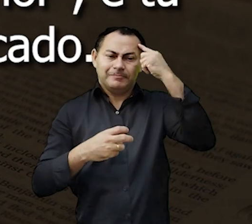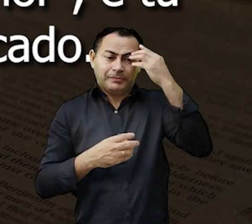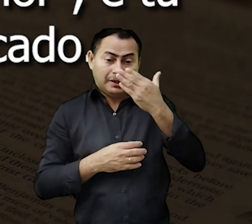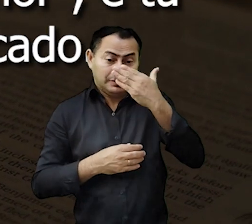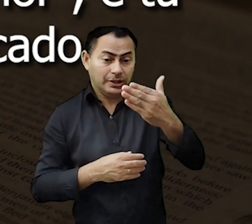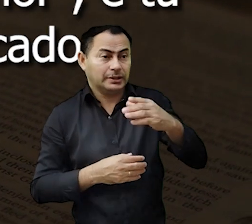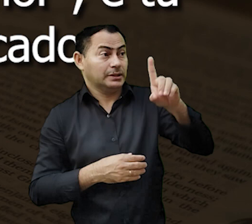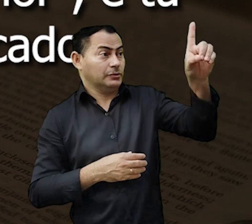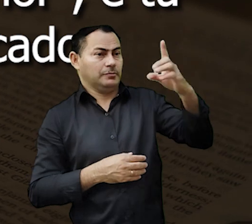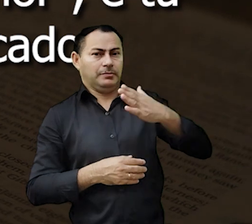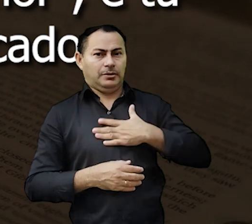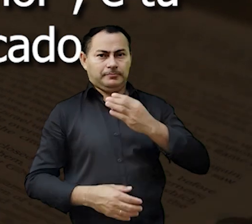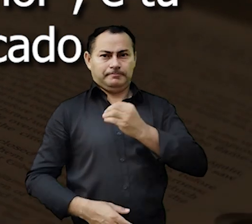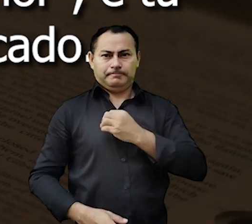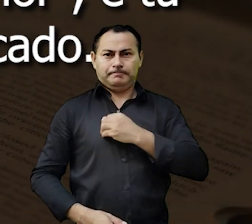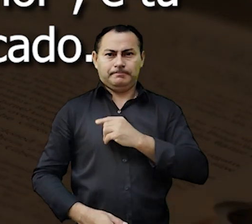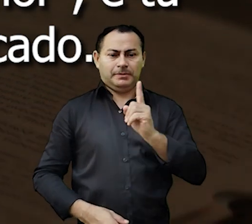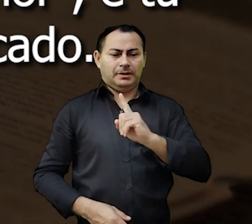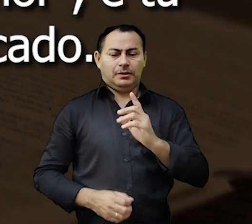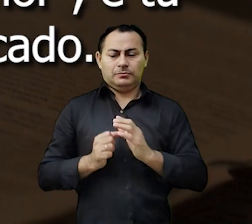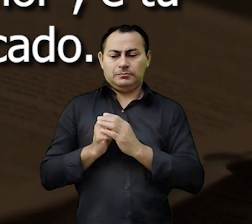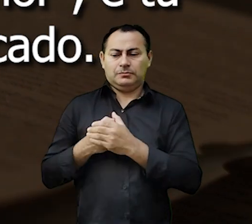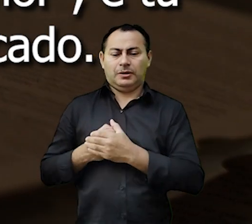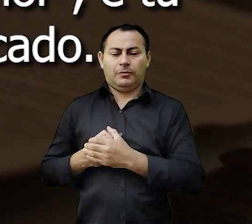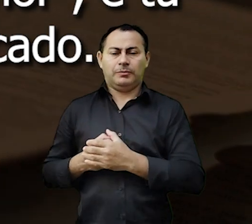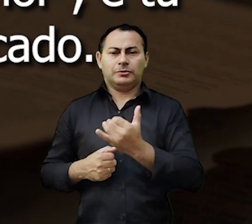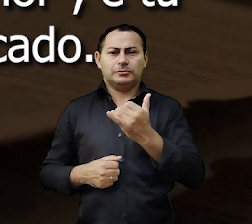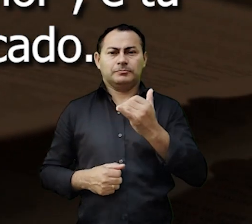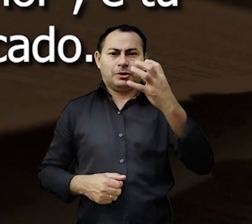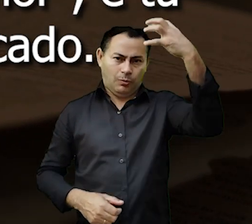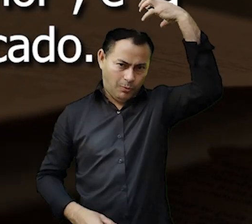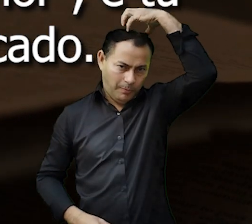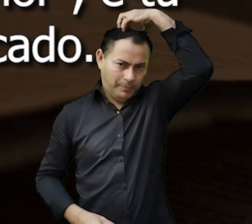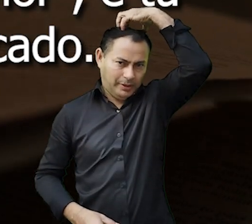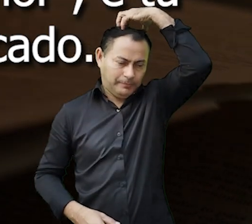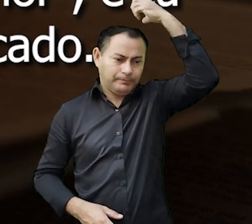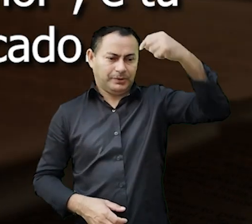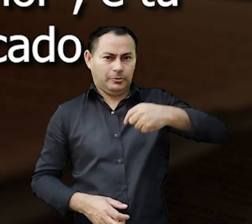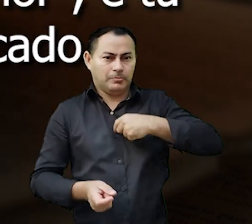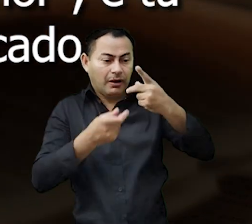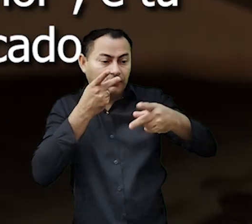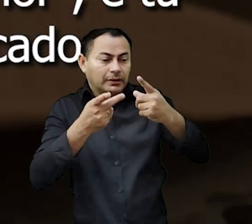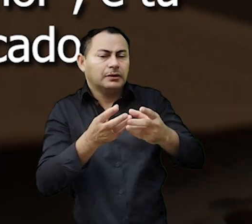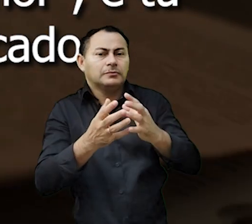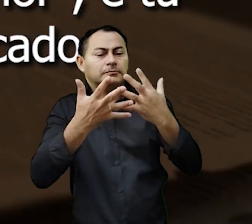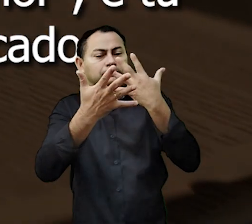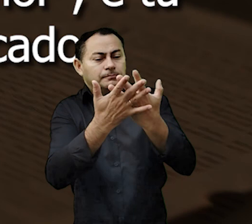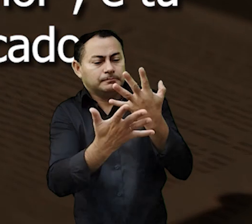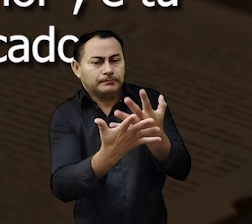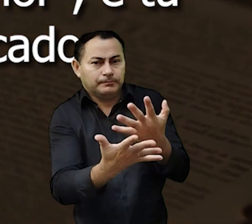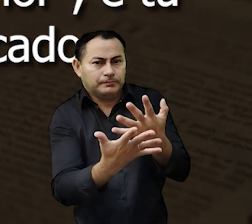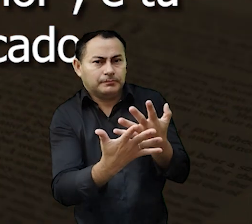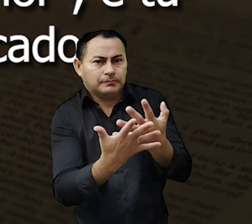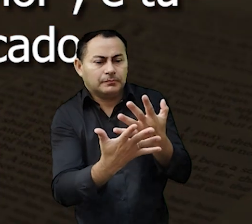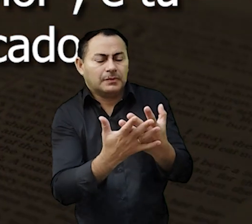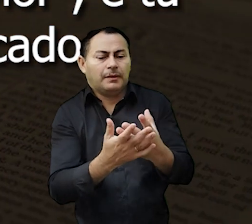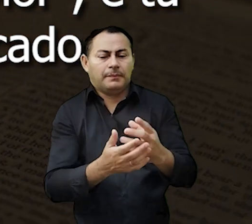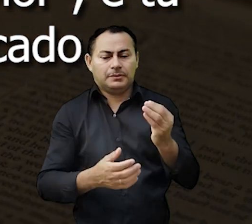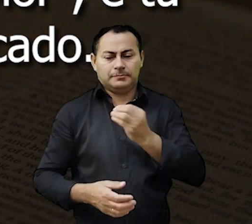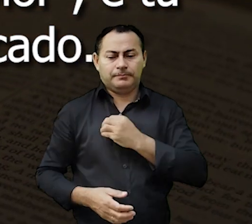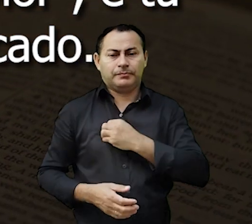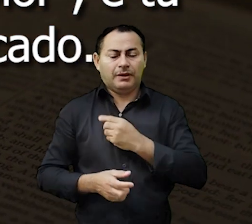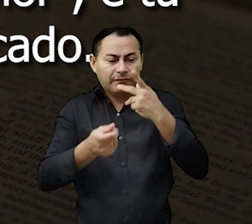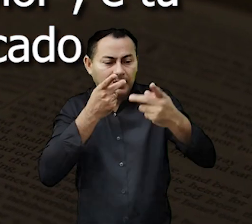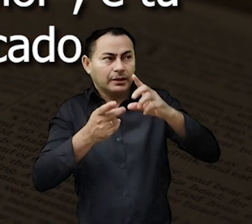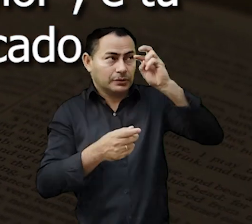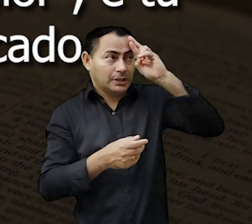de ti o meu pecado e não encobri as minhas culpas. Eu disse: confessarei as minhas